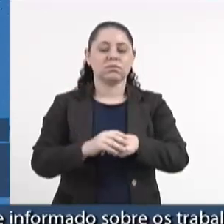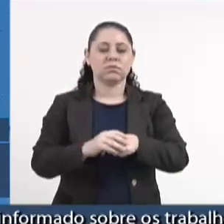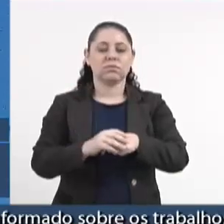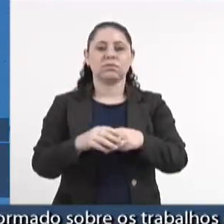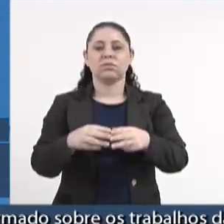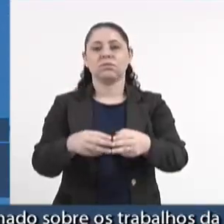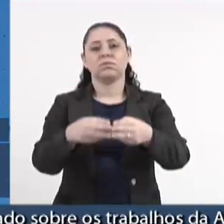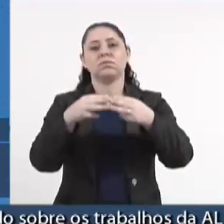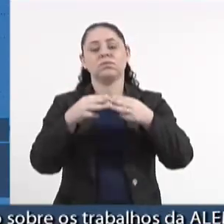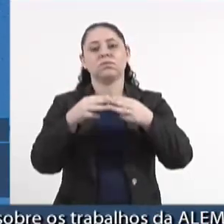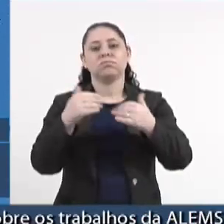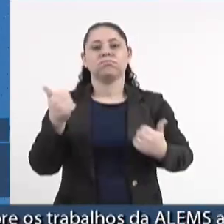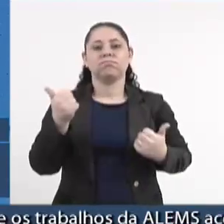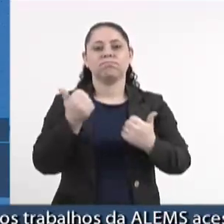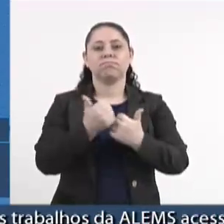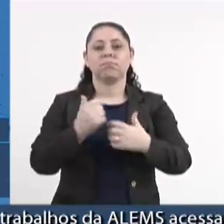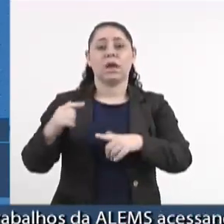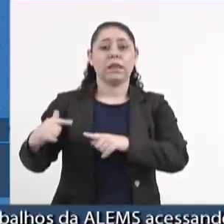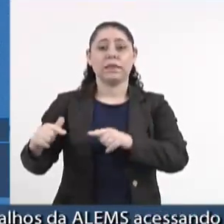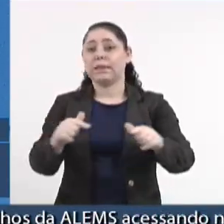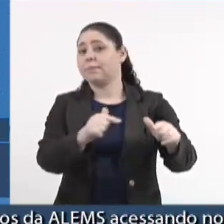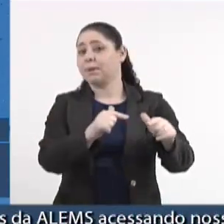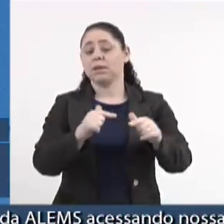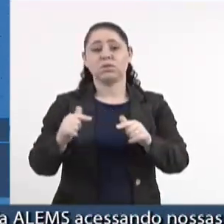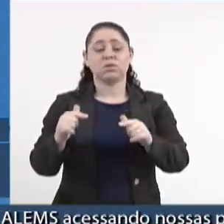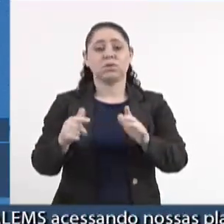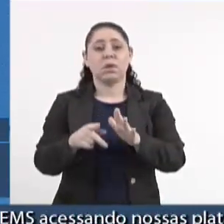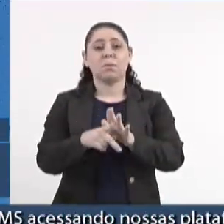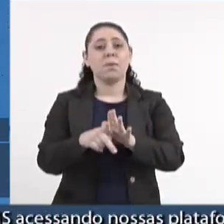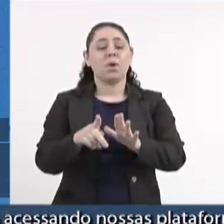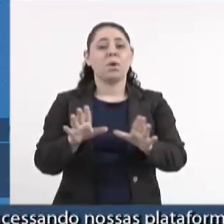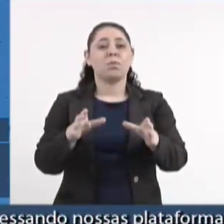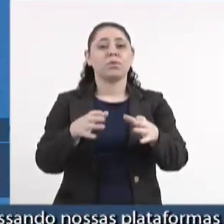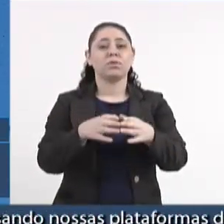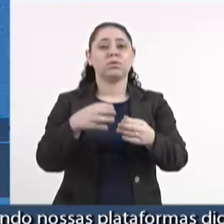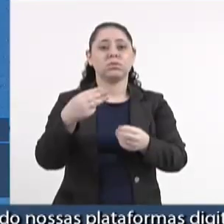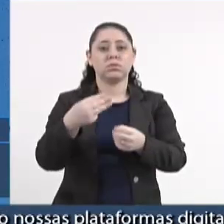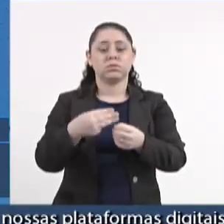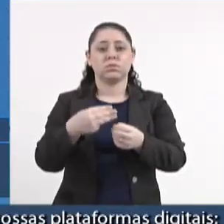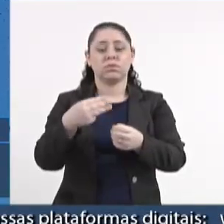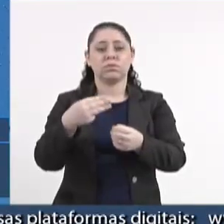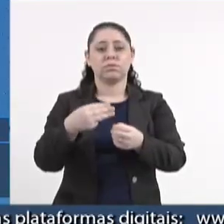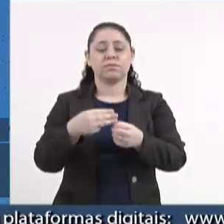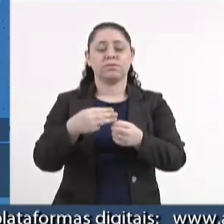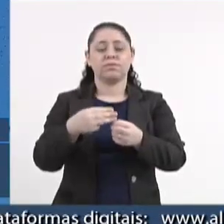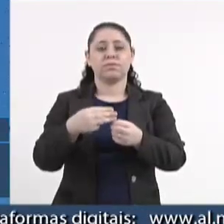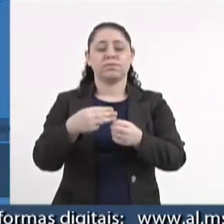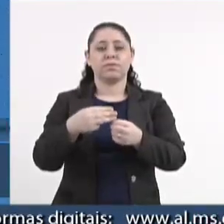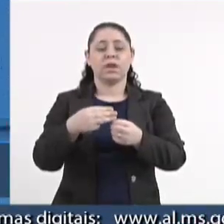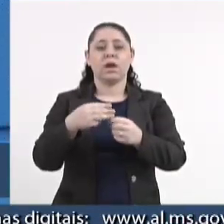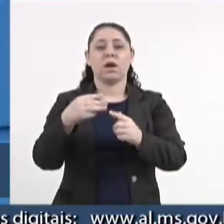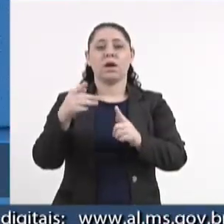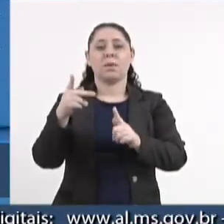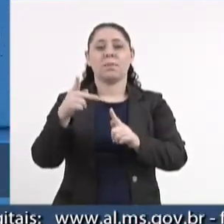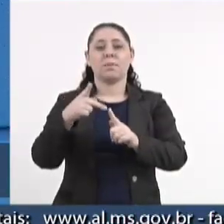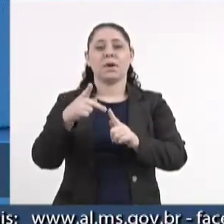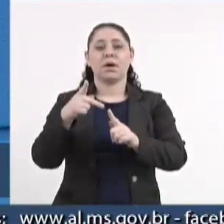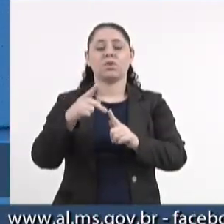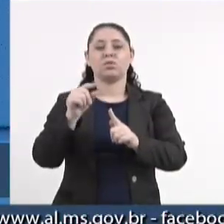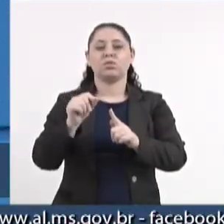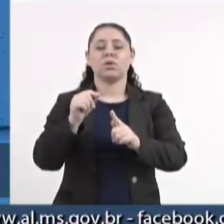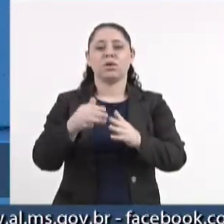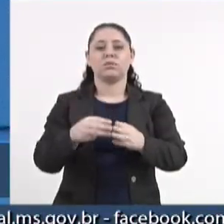uma moção de apoio aos trabalhadores e às trabalhadoras do município de Pedro Gomes. A